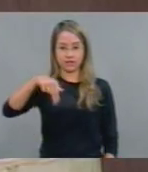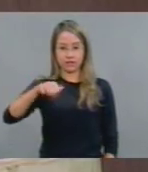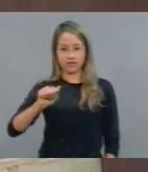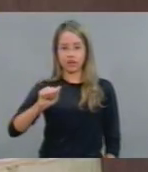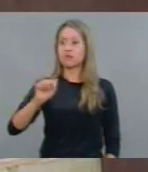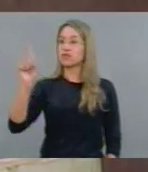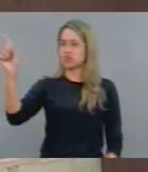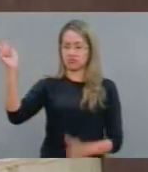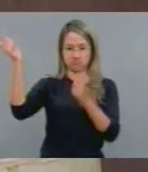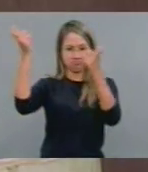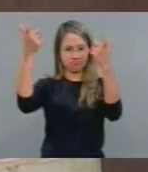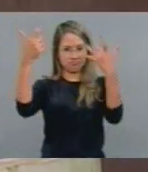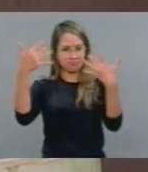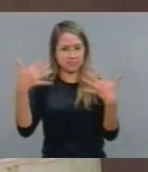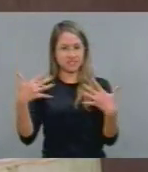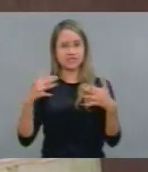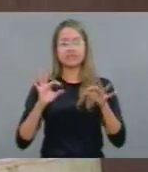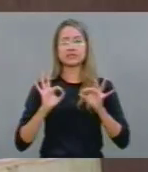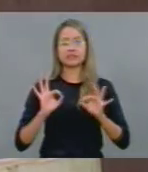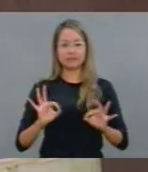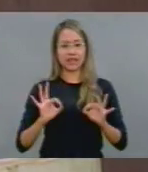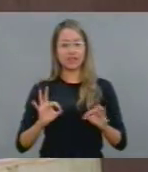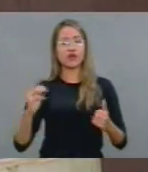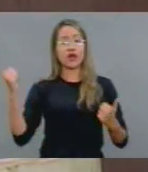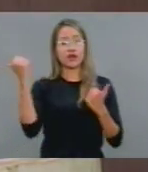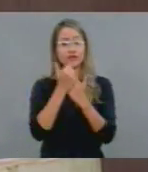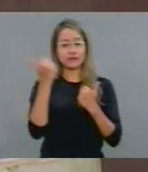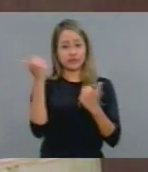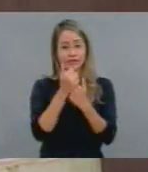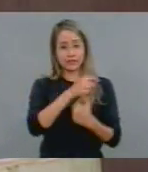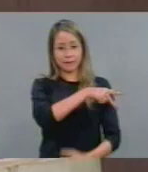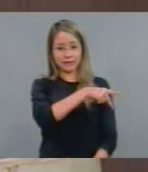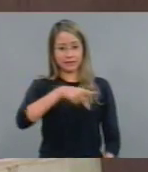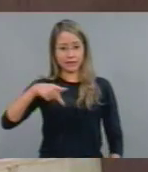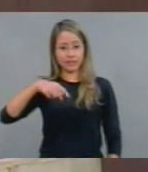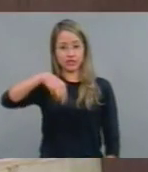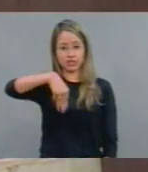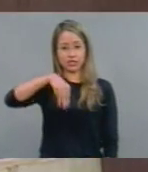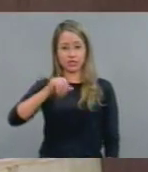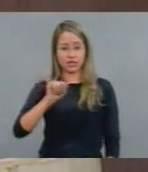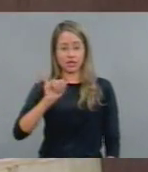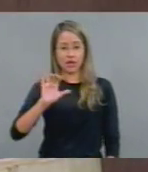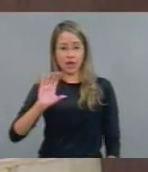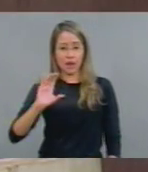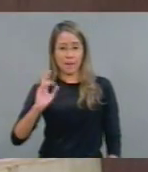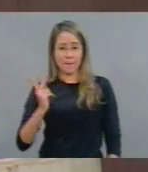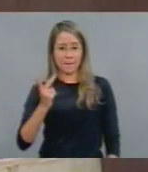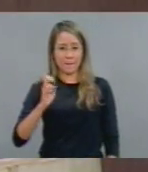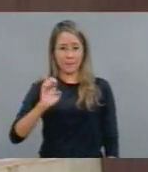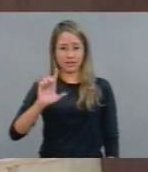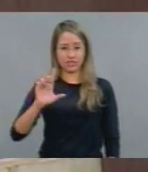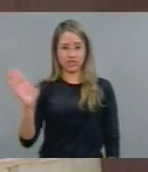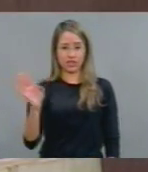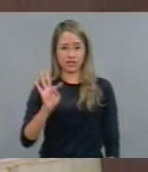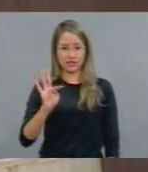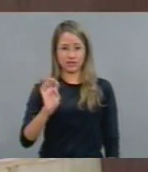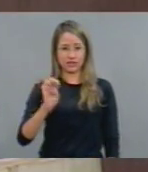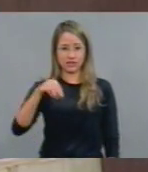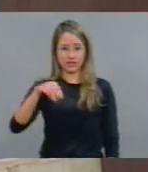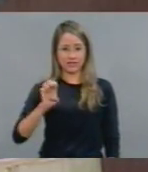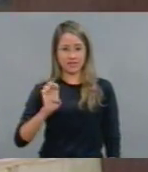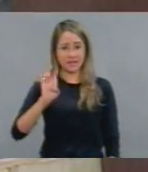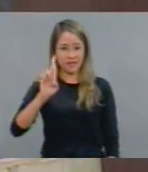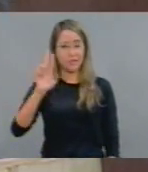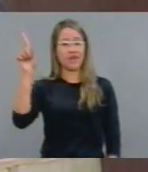corretamente colocando que o vice-presidente veste as vergonhosas vestes de